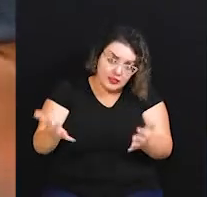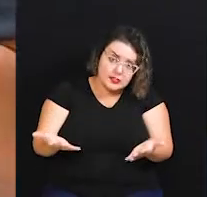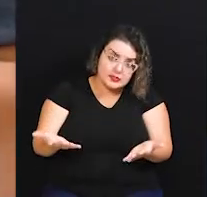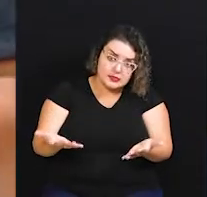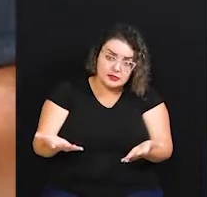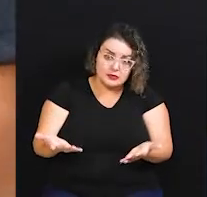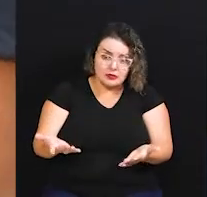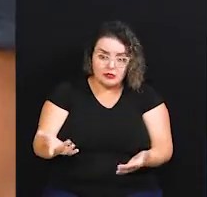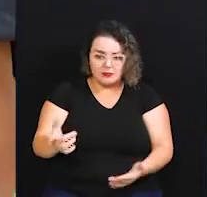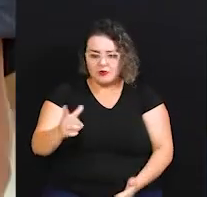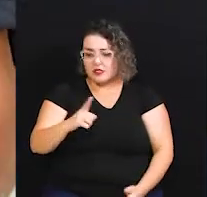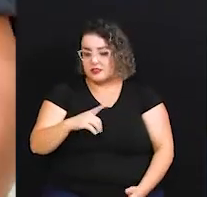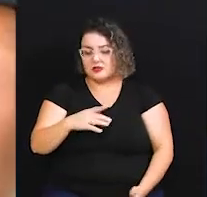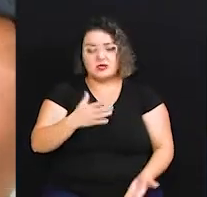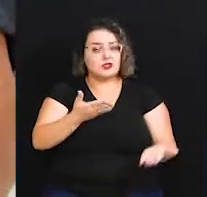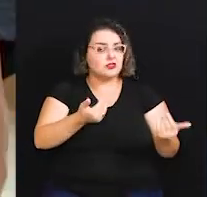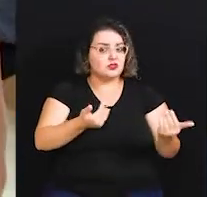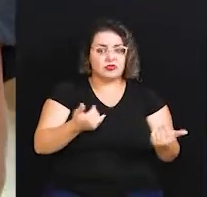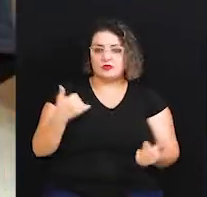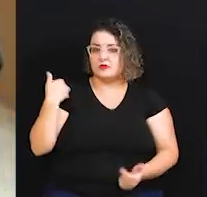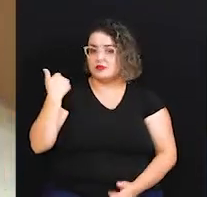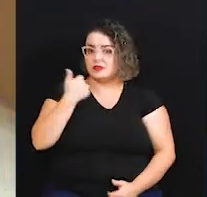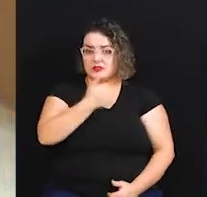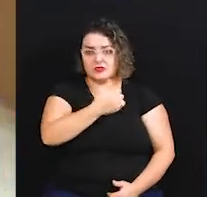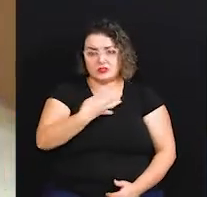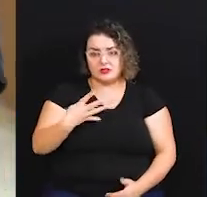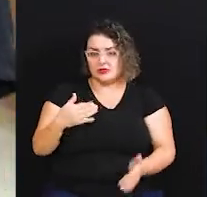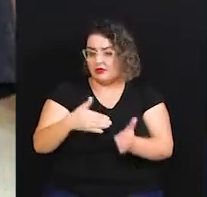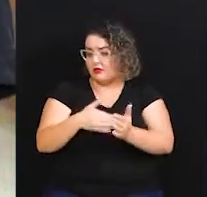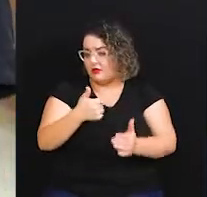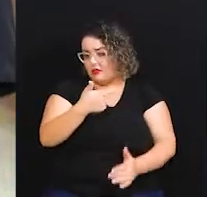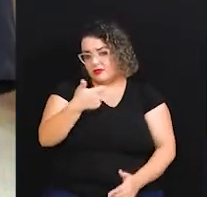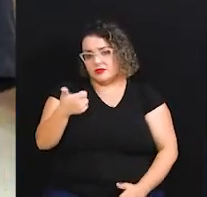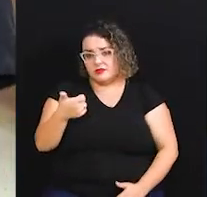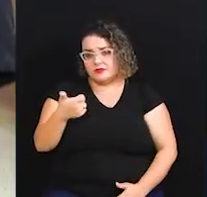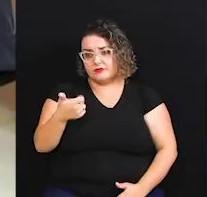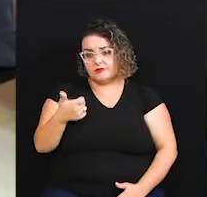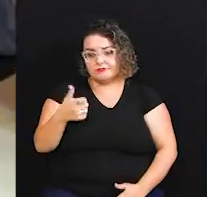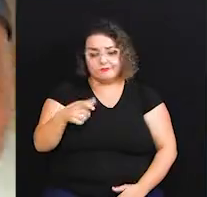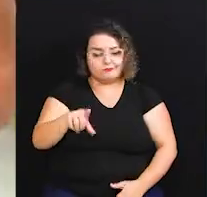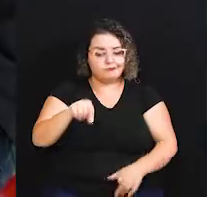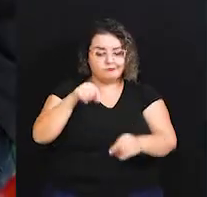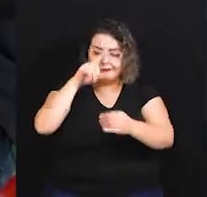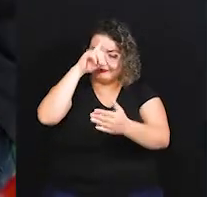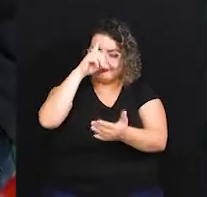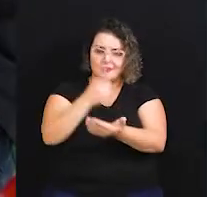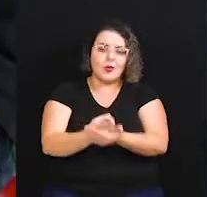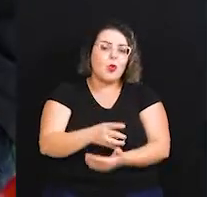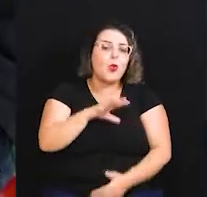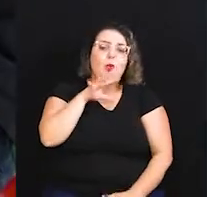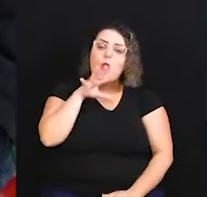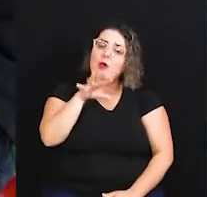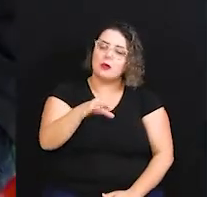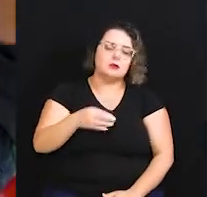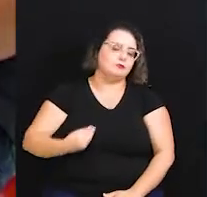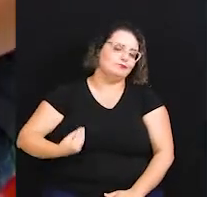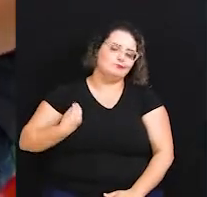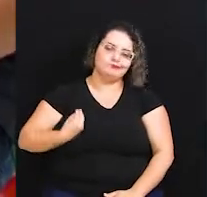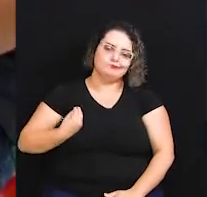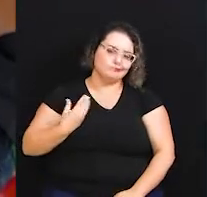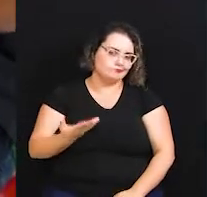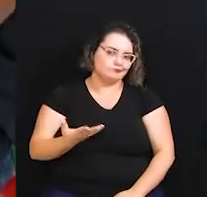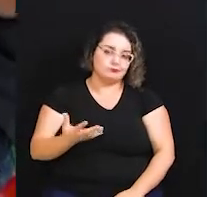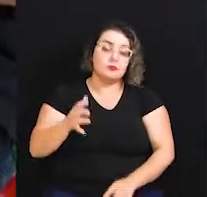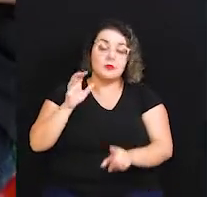muito feliz. Mas tem muitos jovens com a idade entre 14 aos 21 que tomam decisões péssimas na